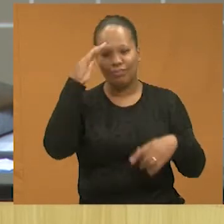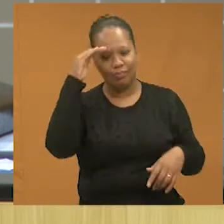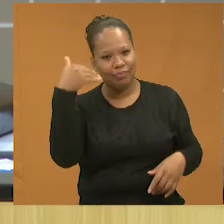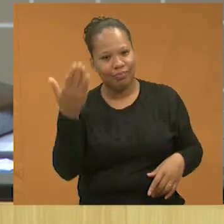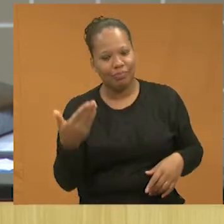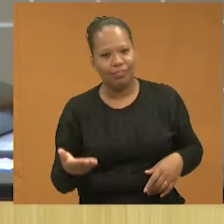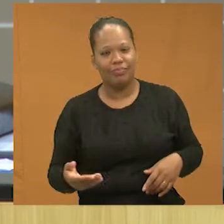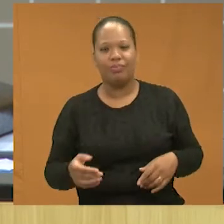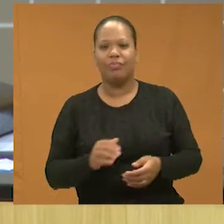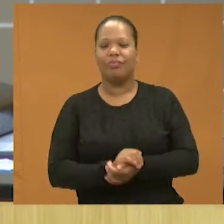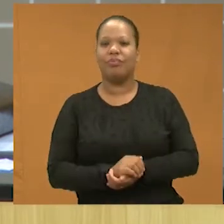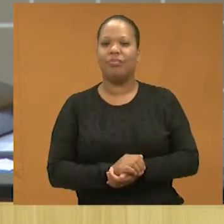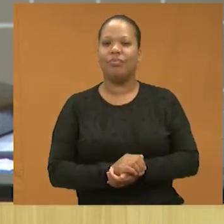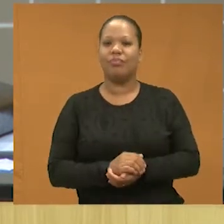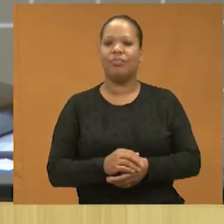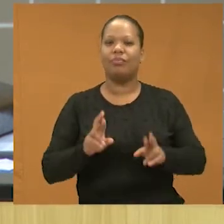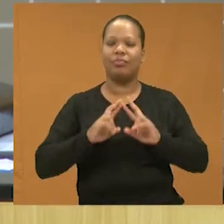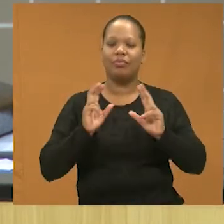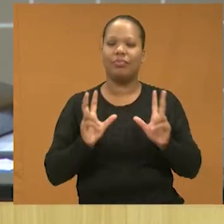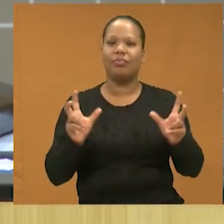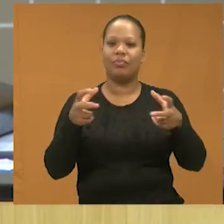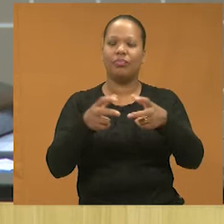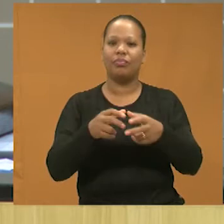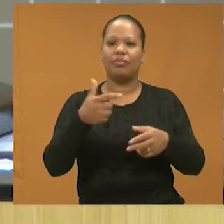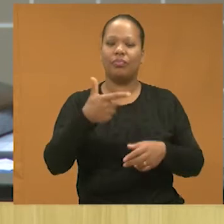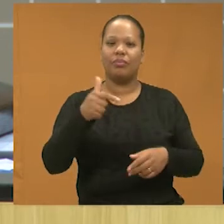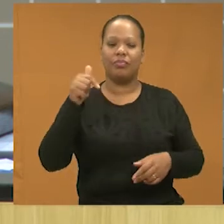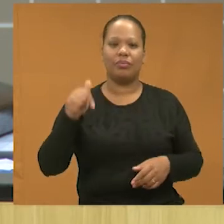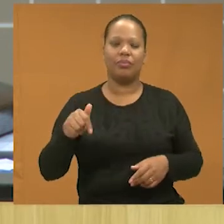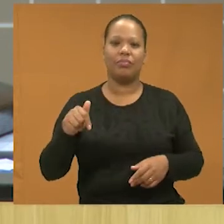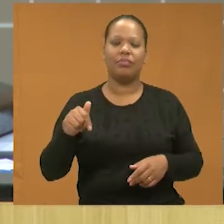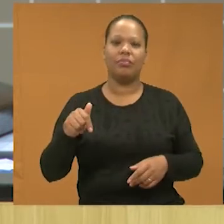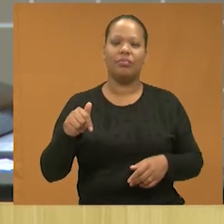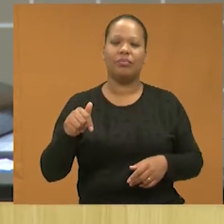das Sessões, 27 de fevereiro de 2020.